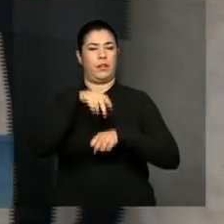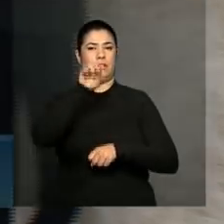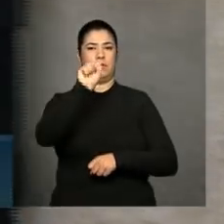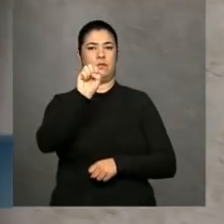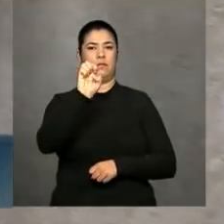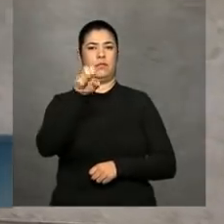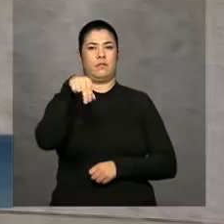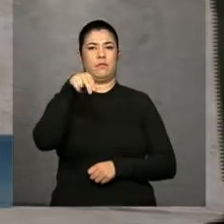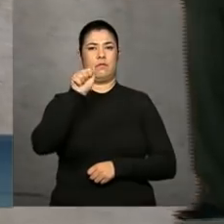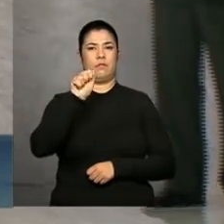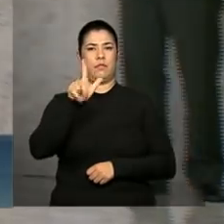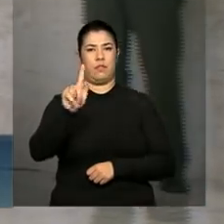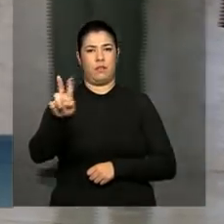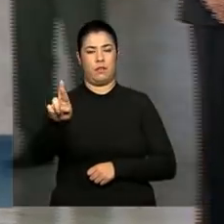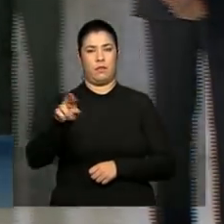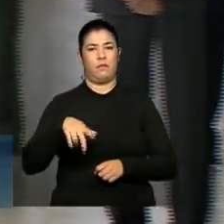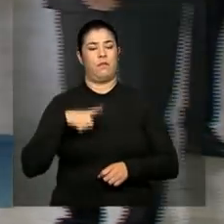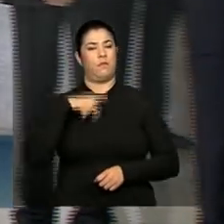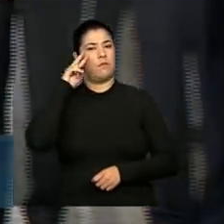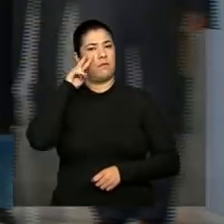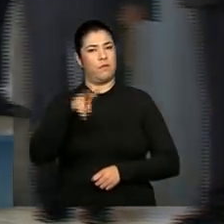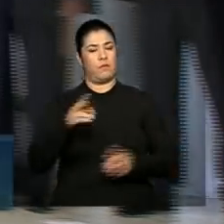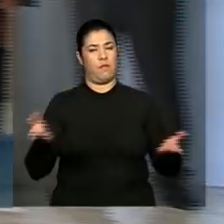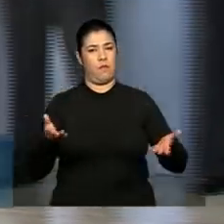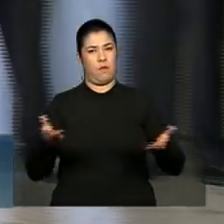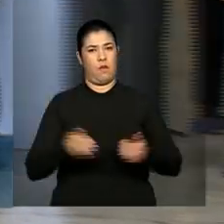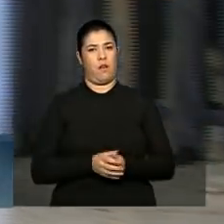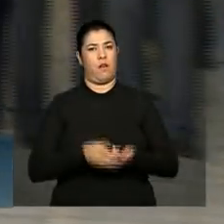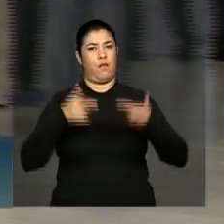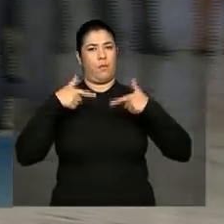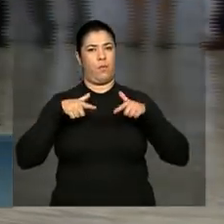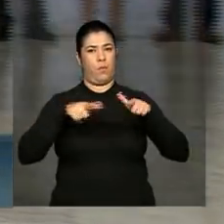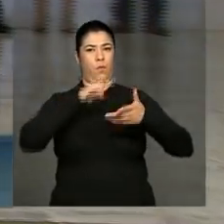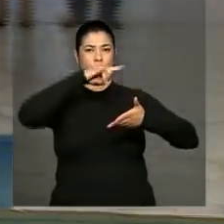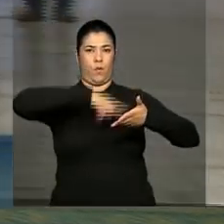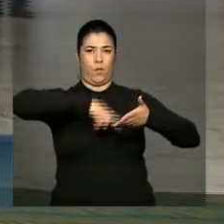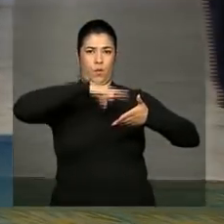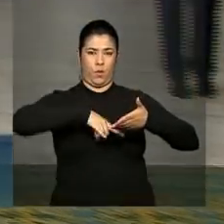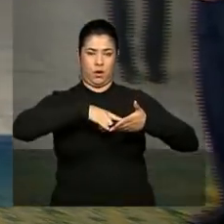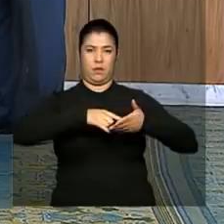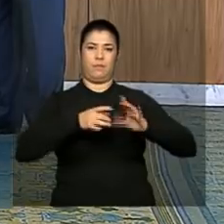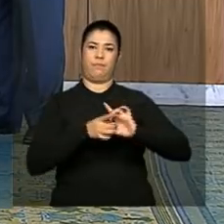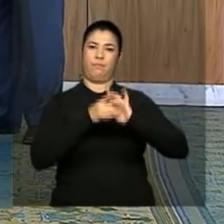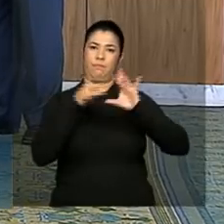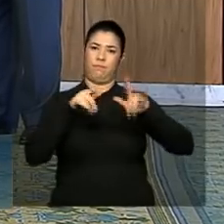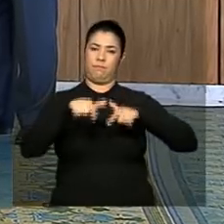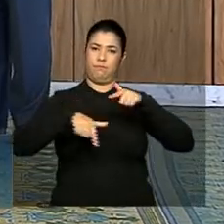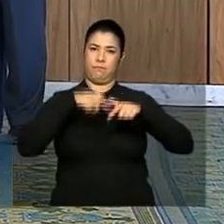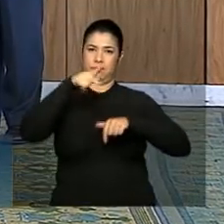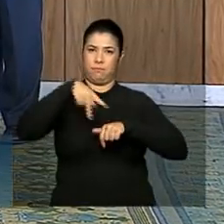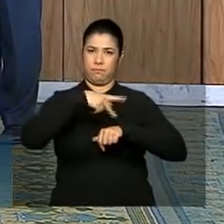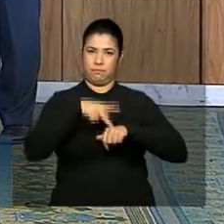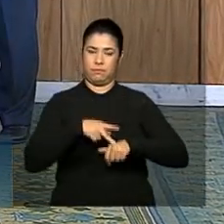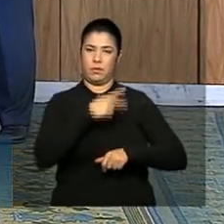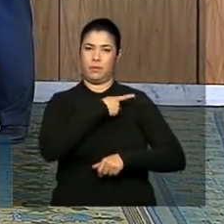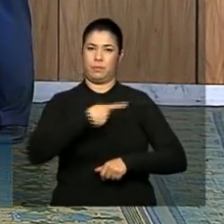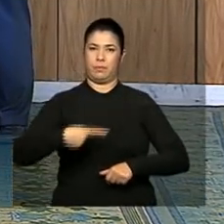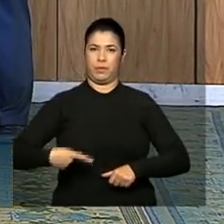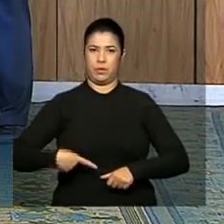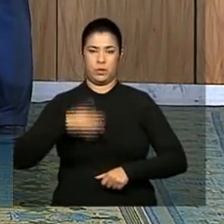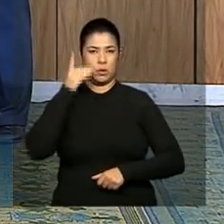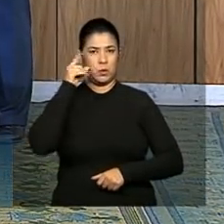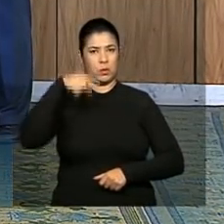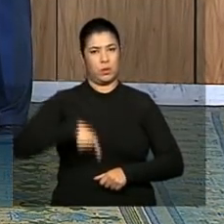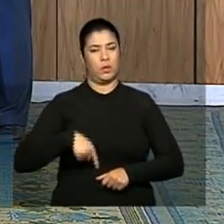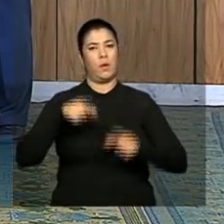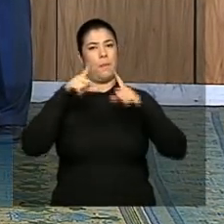Estamos ao vivo acompanhando a cerimônia de entrega das credenciais dos embaixadores à presidenta Dilma Rousseff, aqui em Brasília,